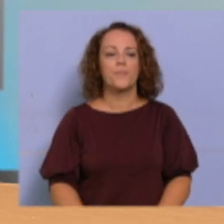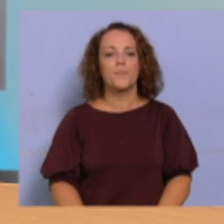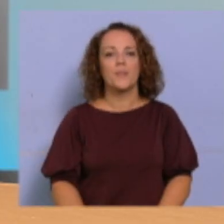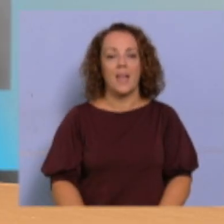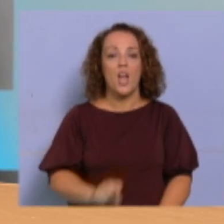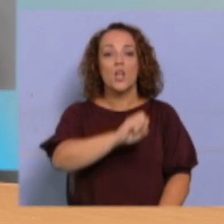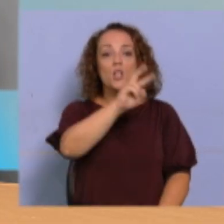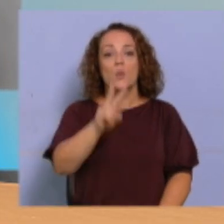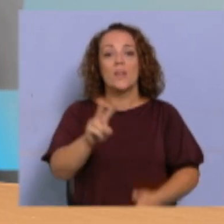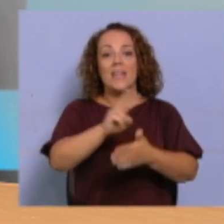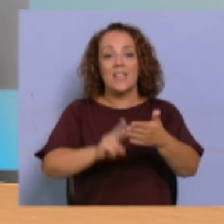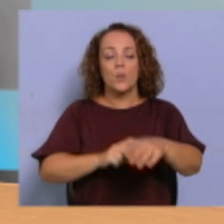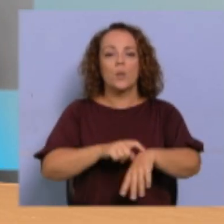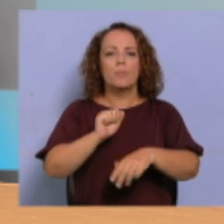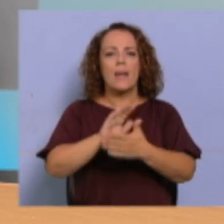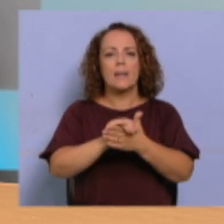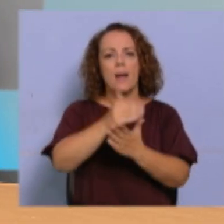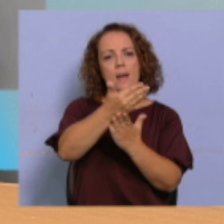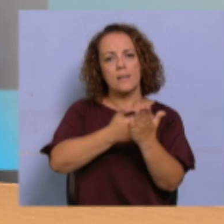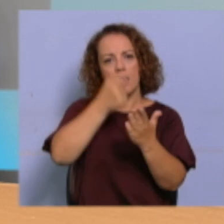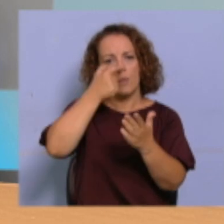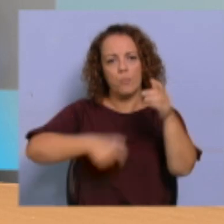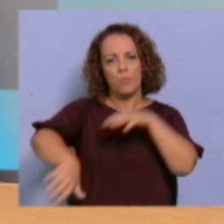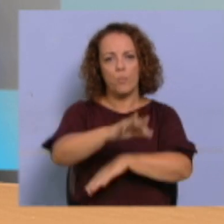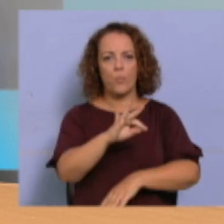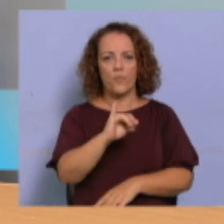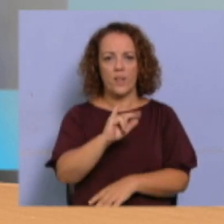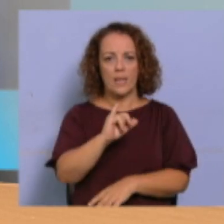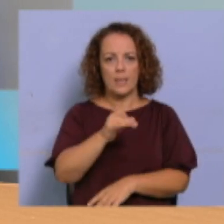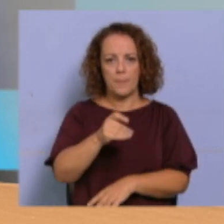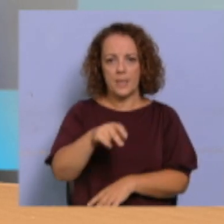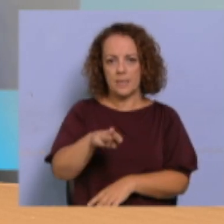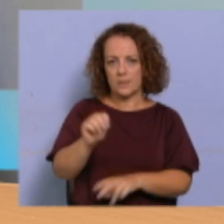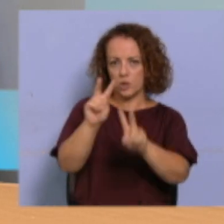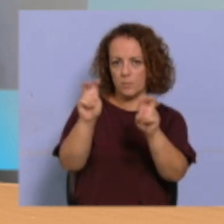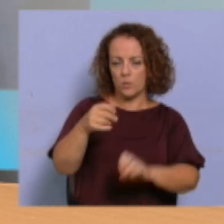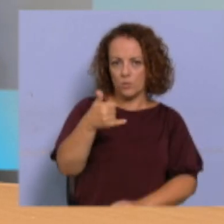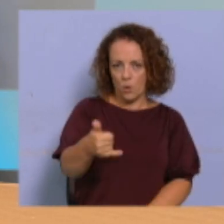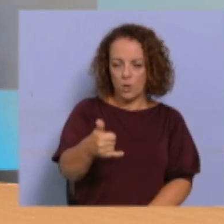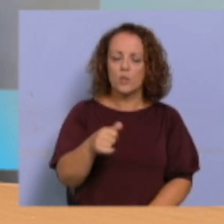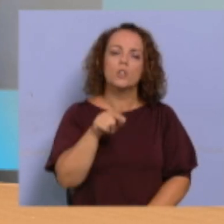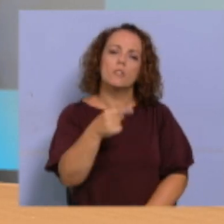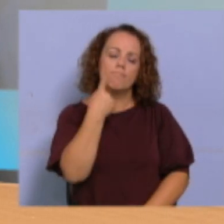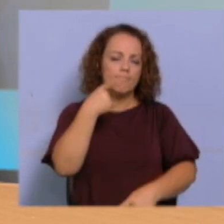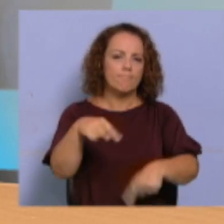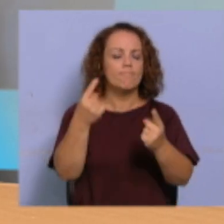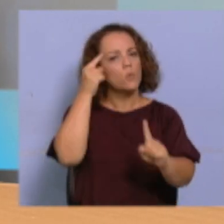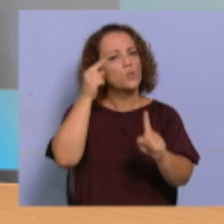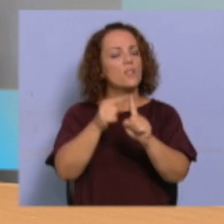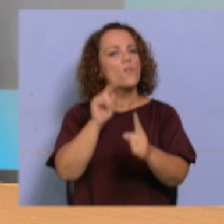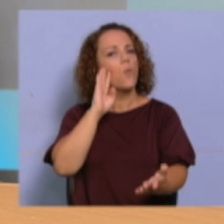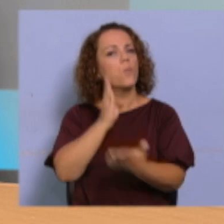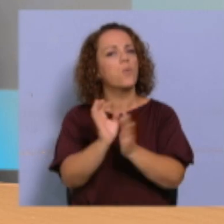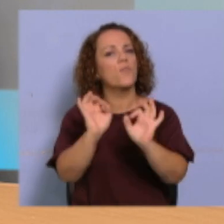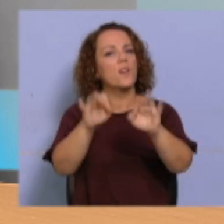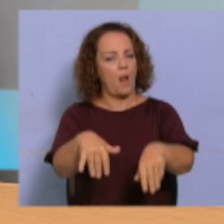segunda leitura, carta aos Filipenses, no capítulo 2, onde apresenta aí o objetivo final, ter os